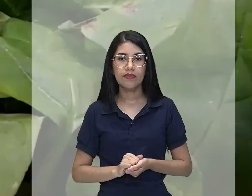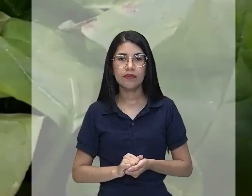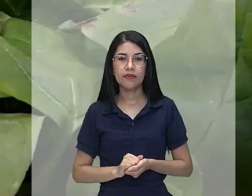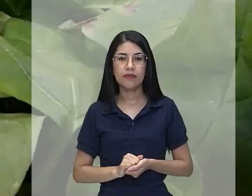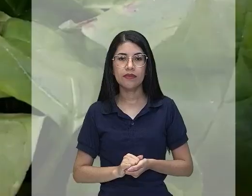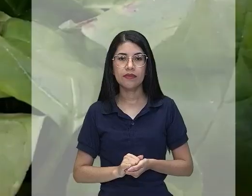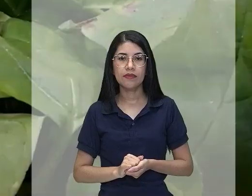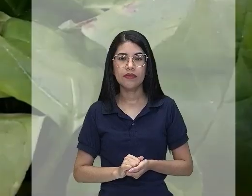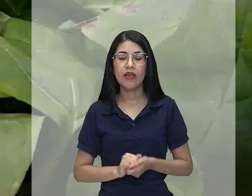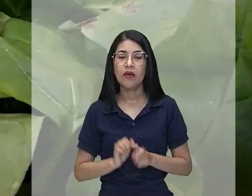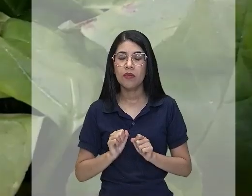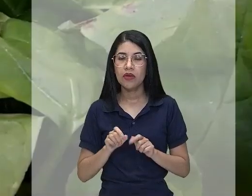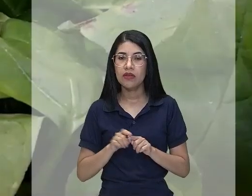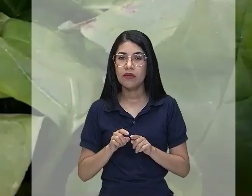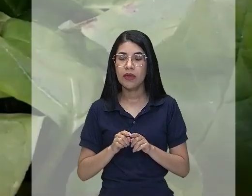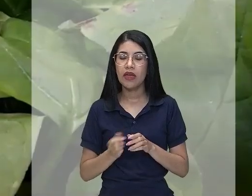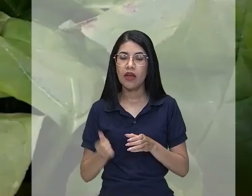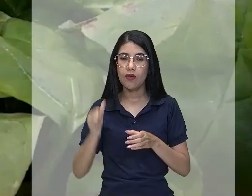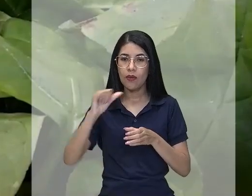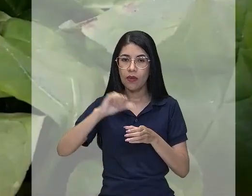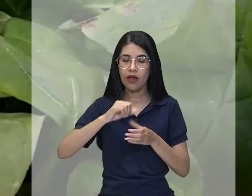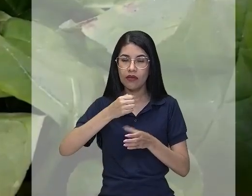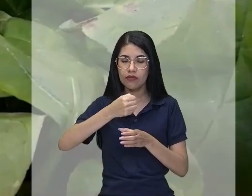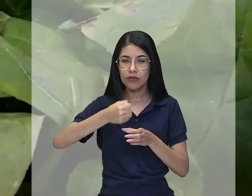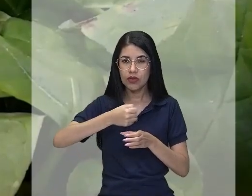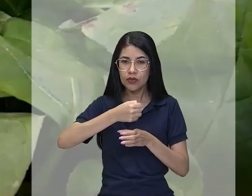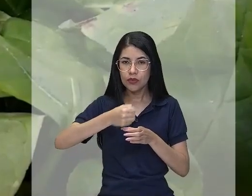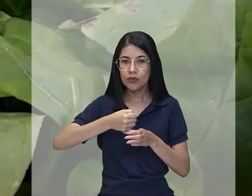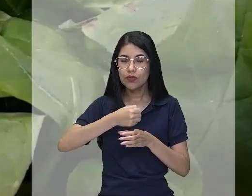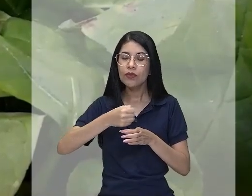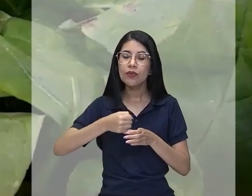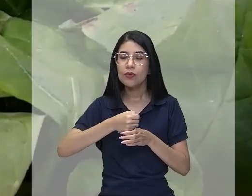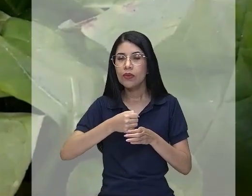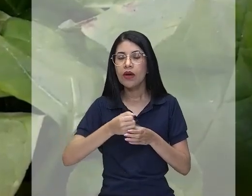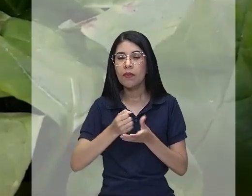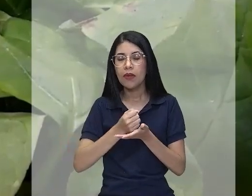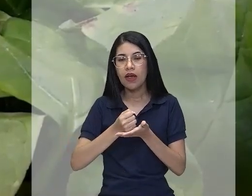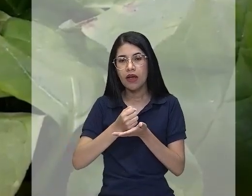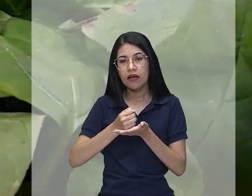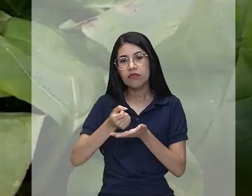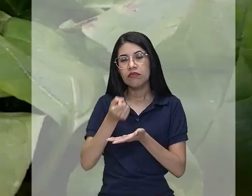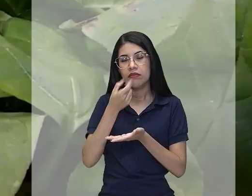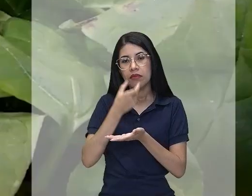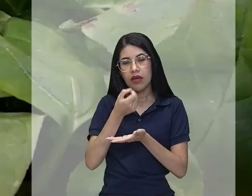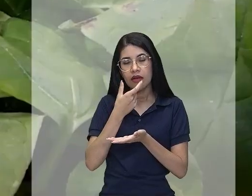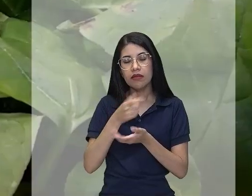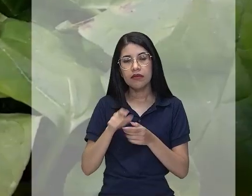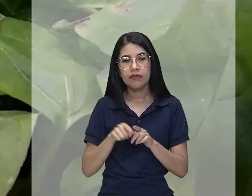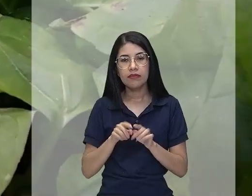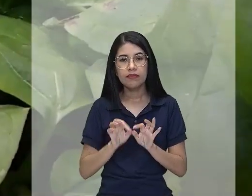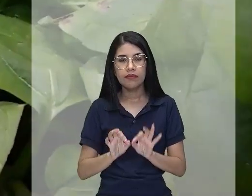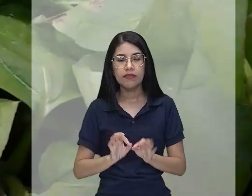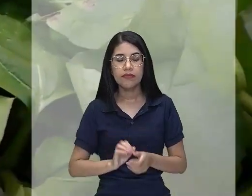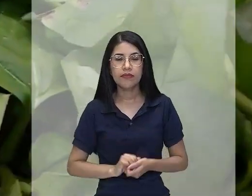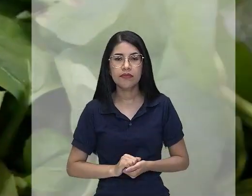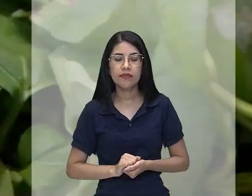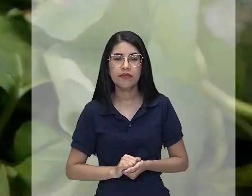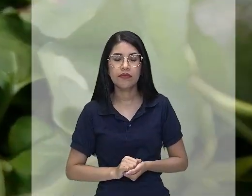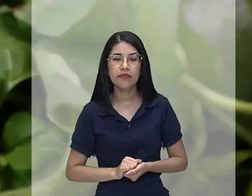colocar em xarope, que aqui o pessoal faz muito xarope utilizando a andiroba e copaíba. Né?